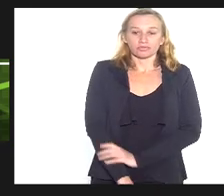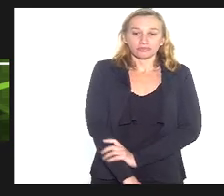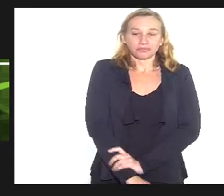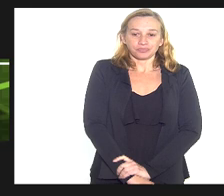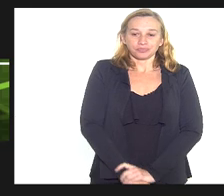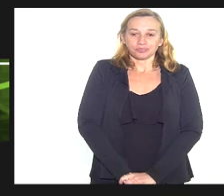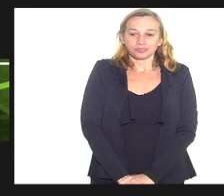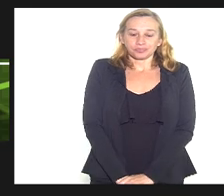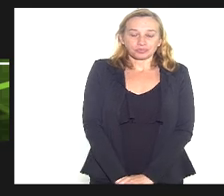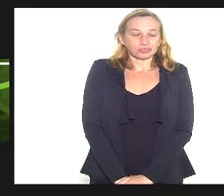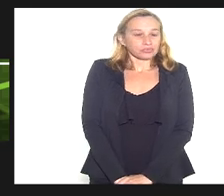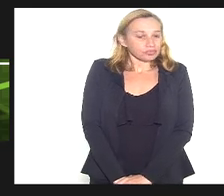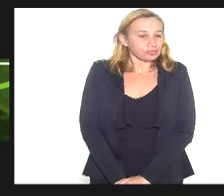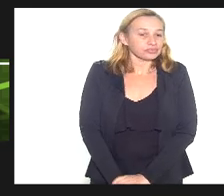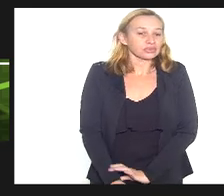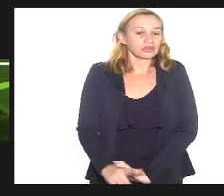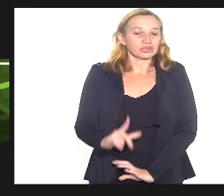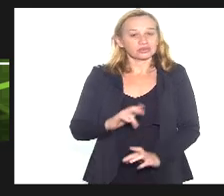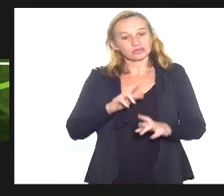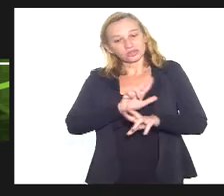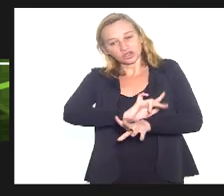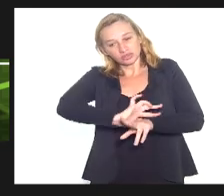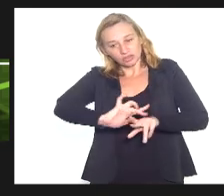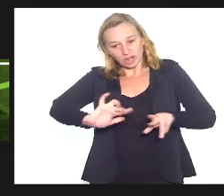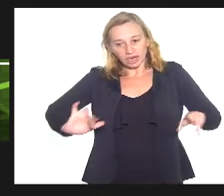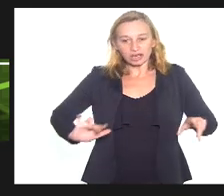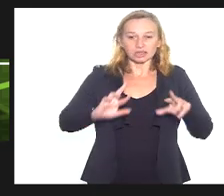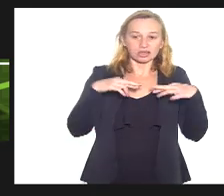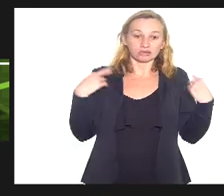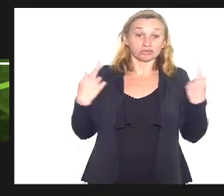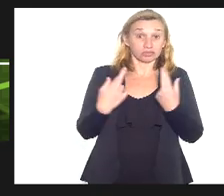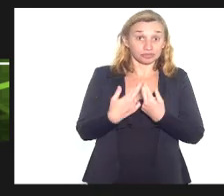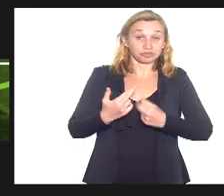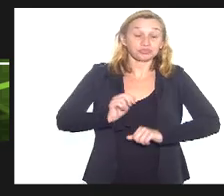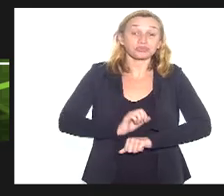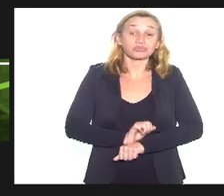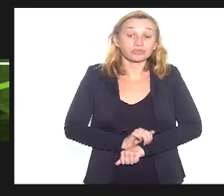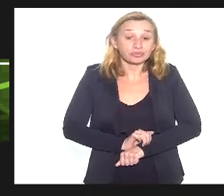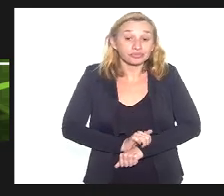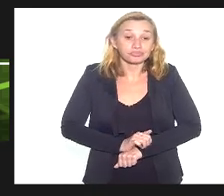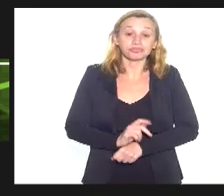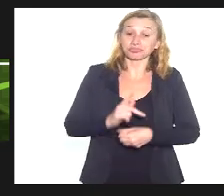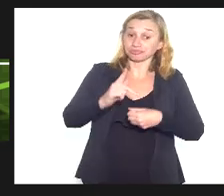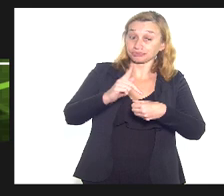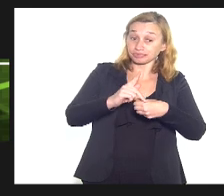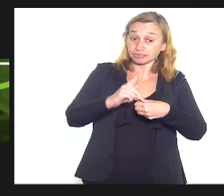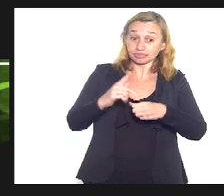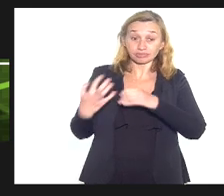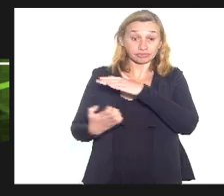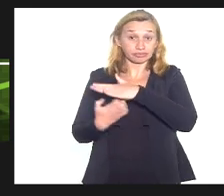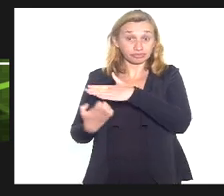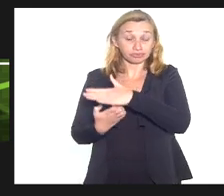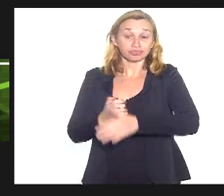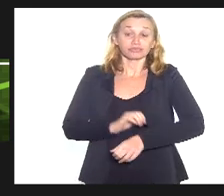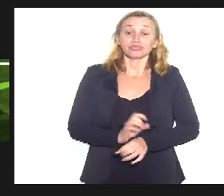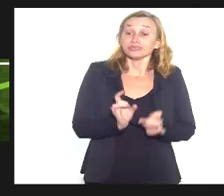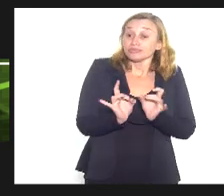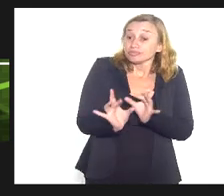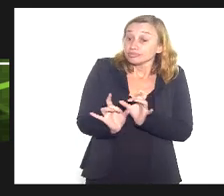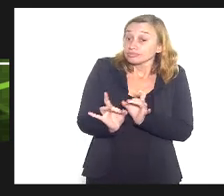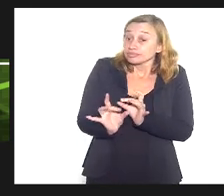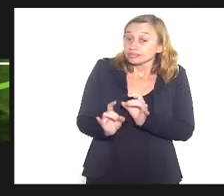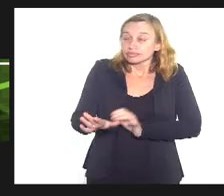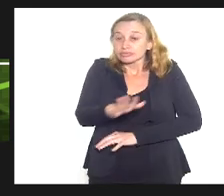né, em diversas audiências, para que a Petrobras vendesse